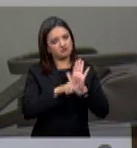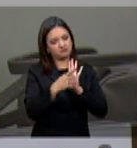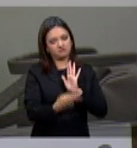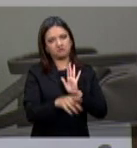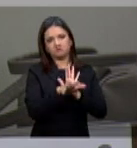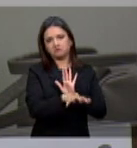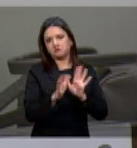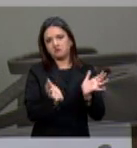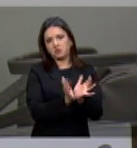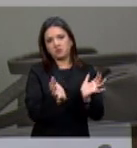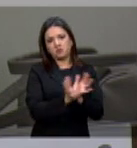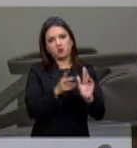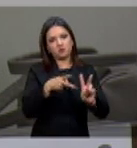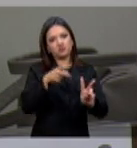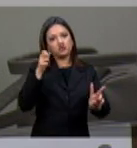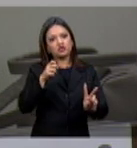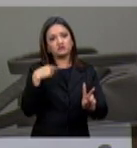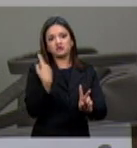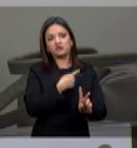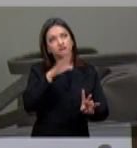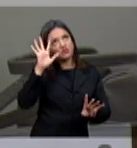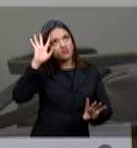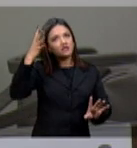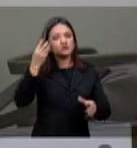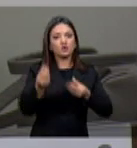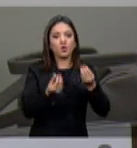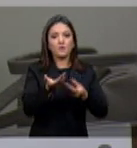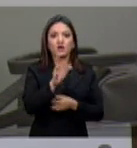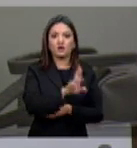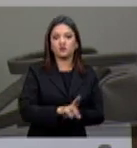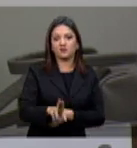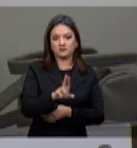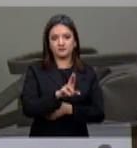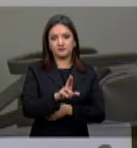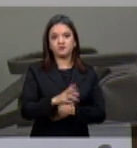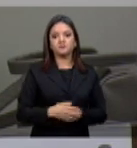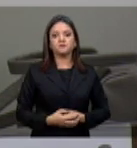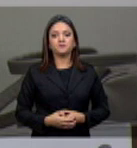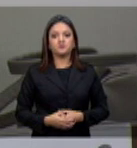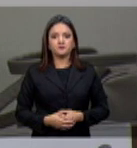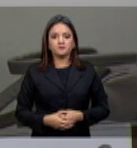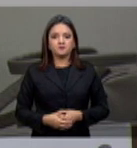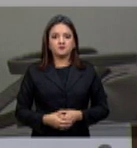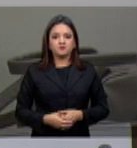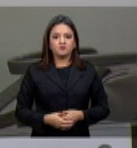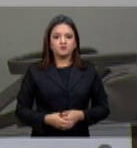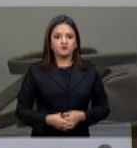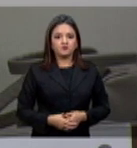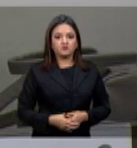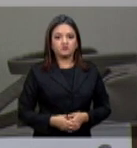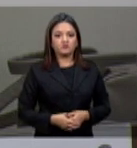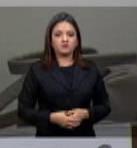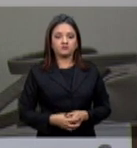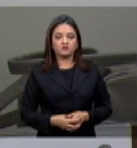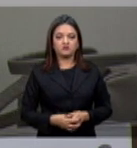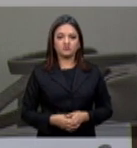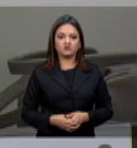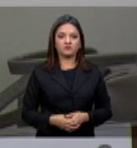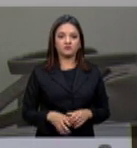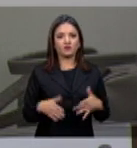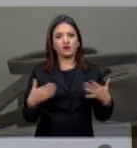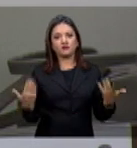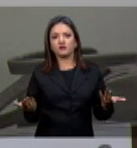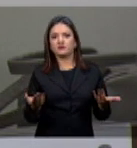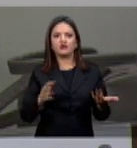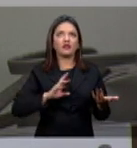indígenas, determinarmos como queremos usar e gozar desse direito. Então, não é pessoa X, pessoa